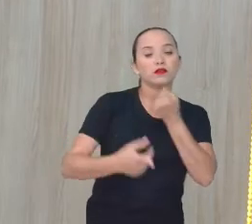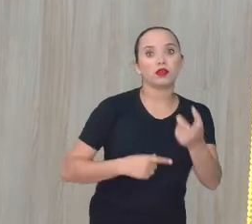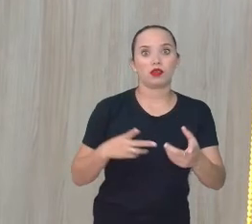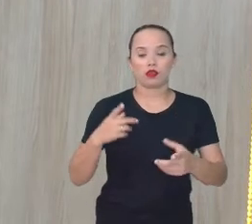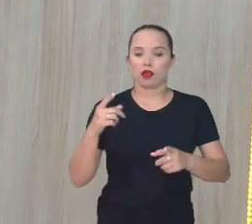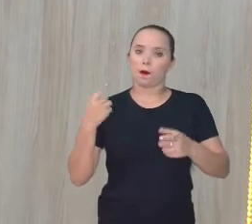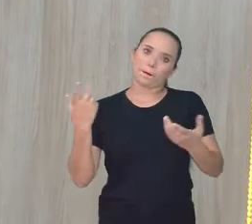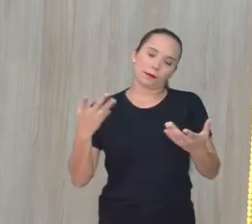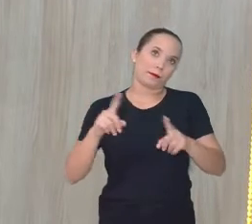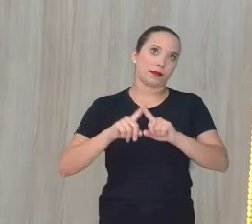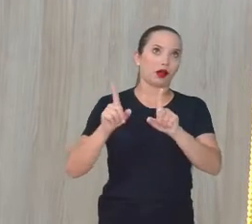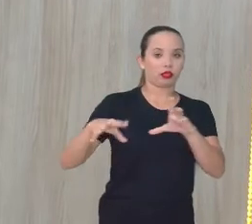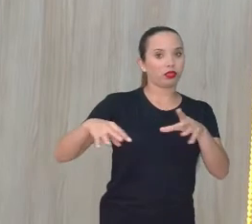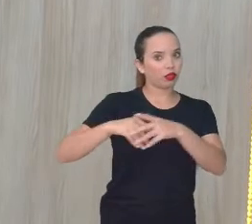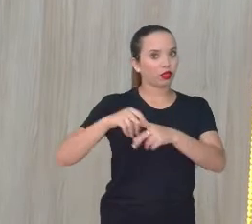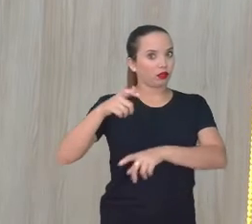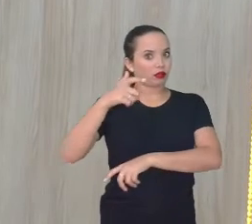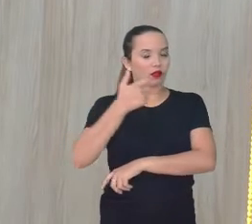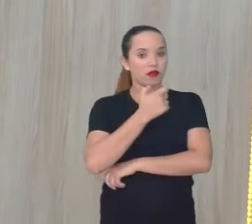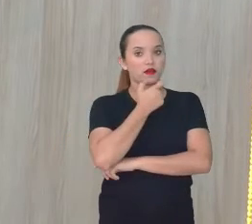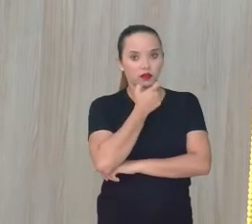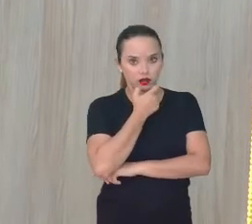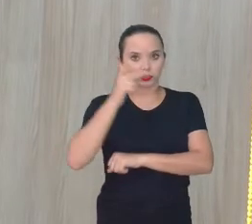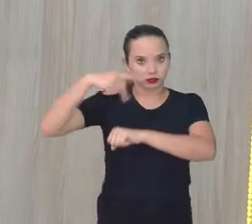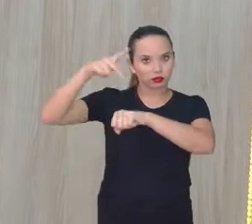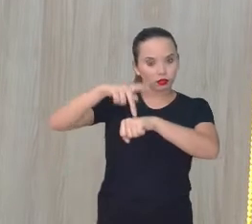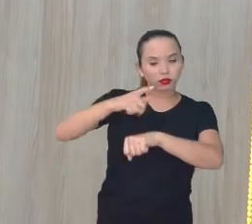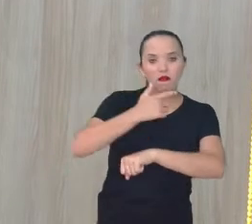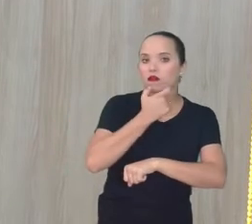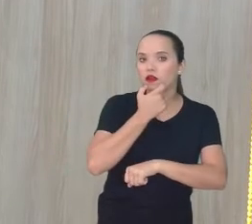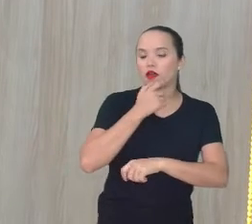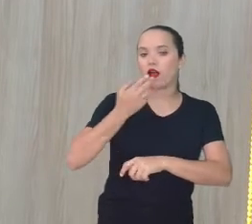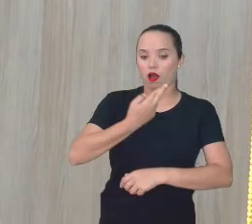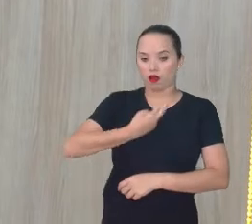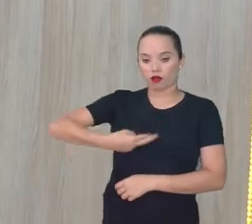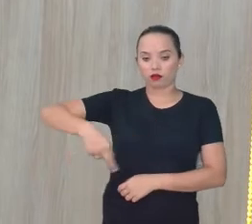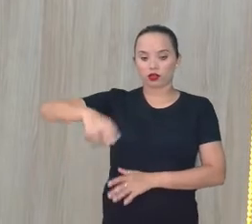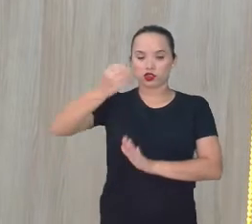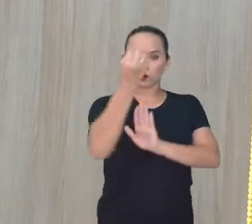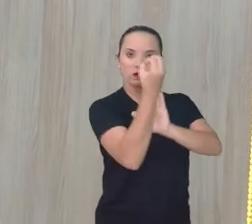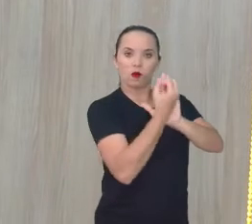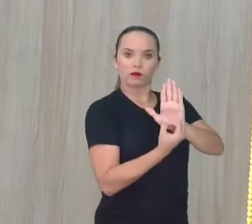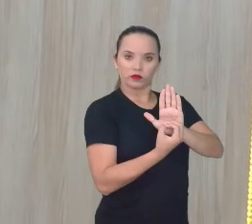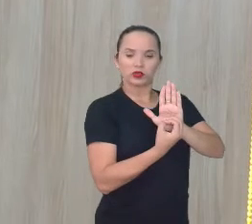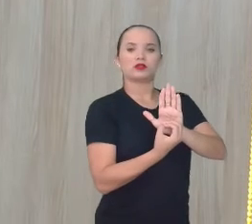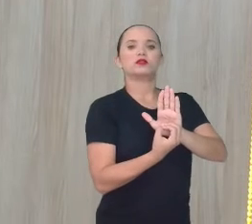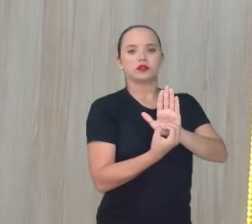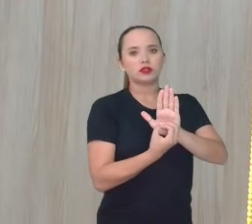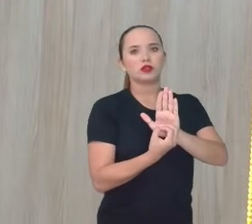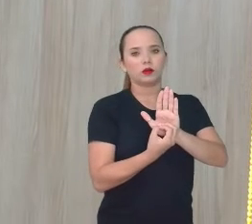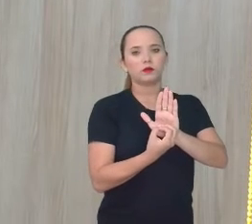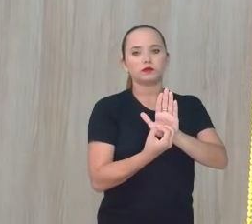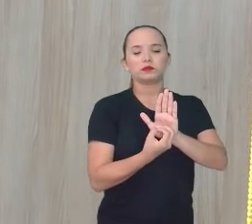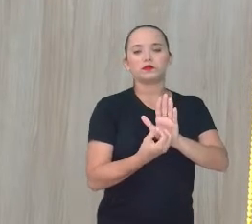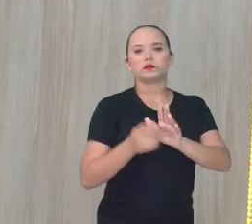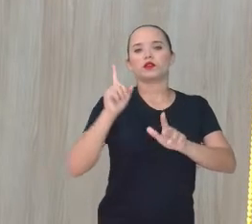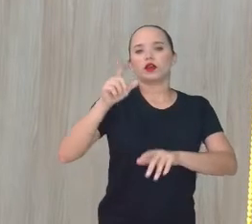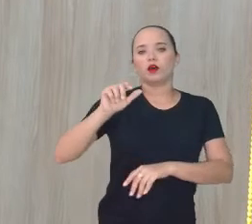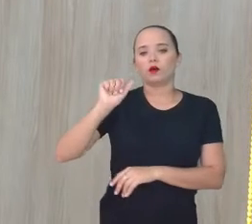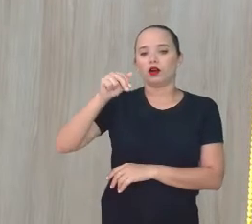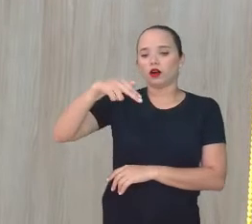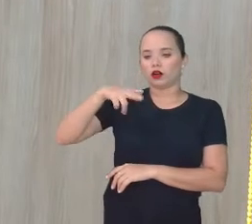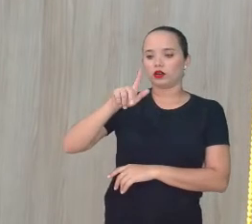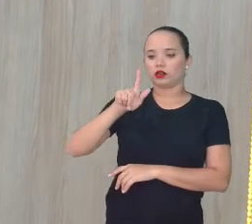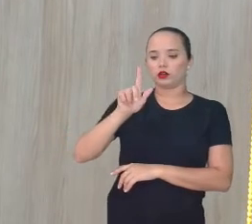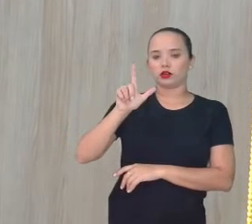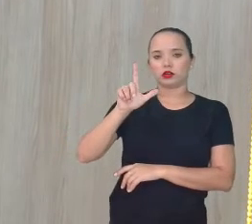Inglaterra, como a Inglaterra ela tem ali como religião oficial, né, ao menos em teoria, o anglicanismo, então